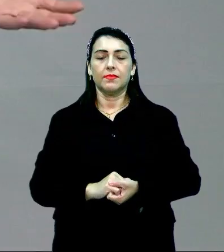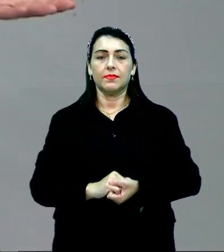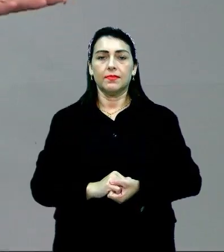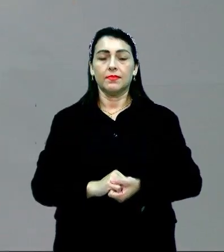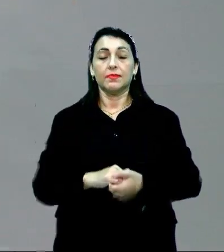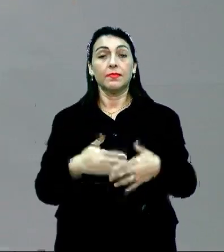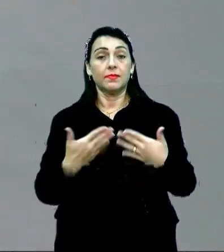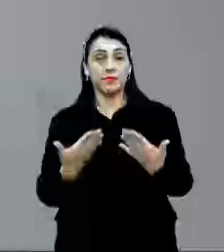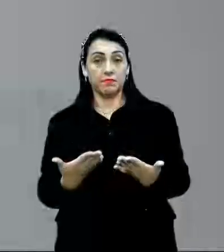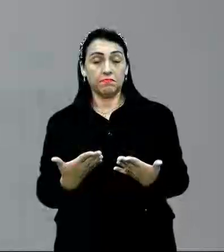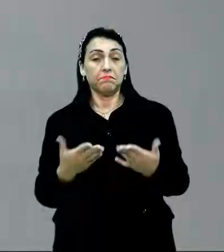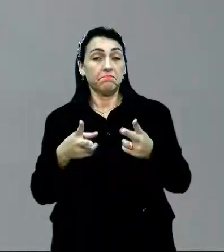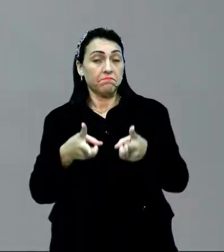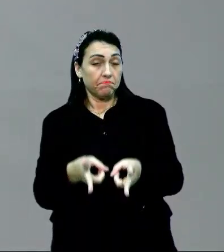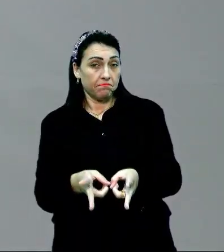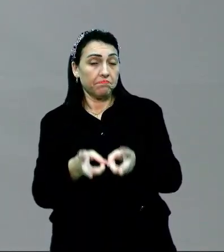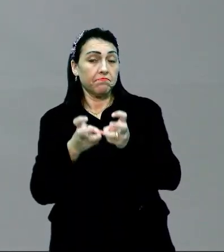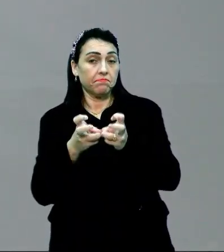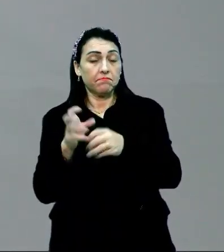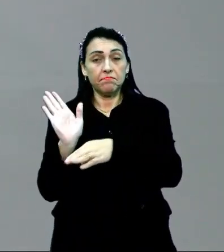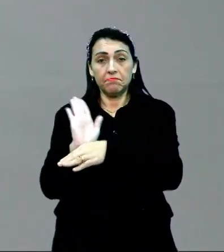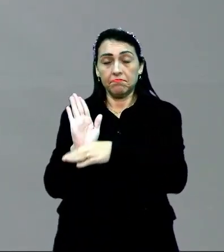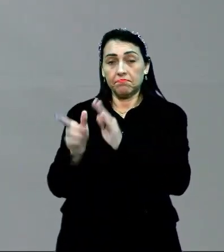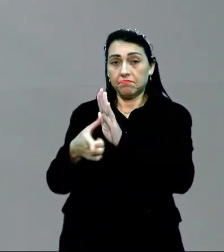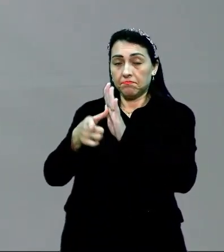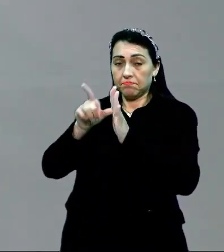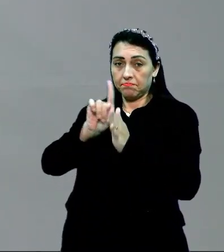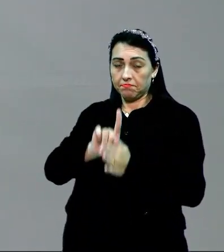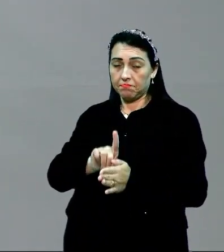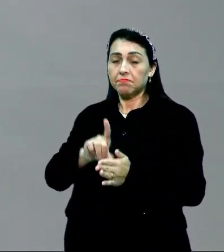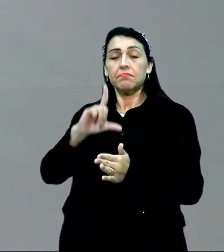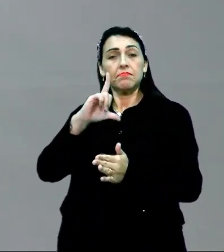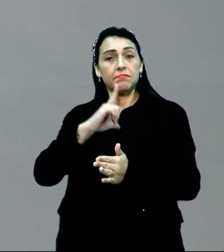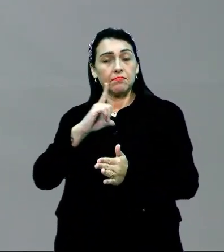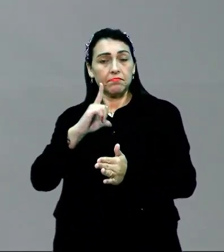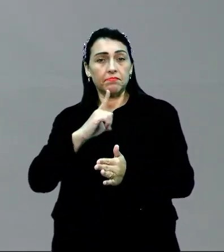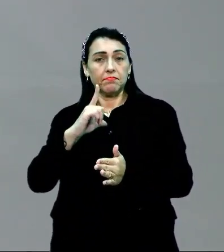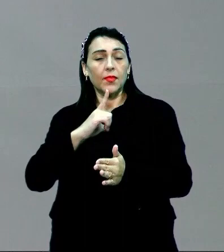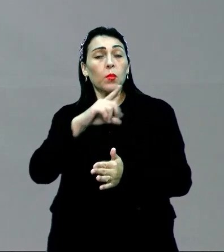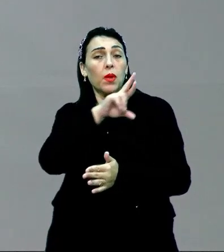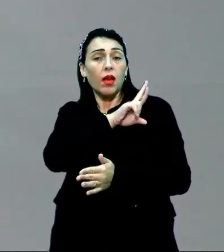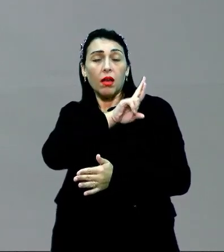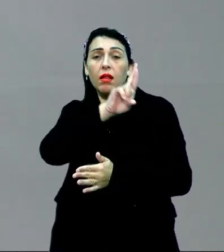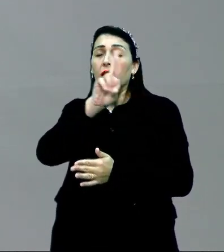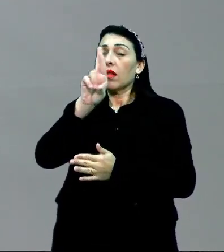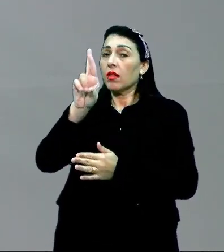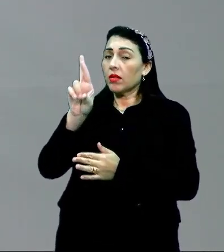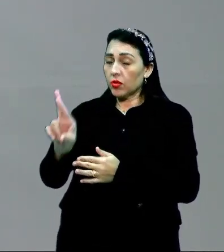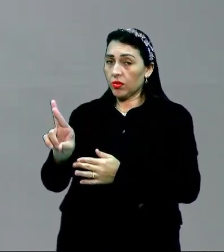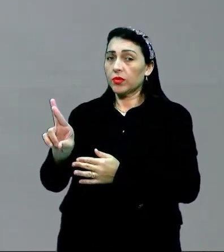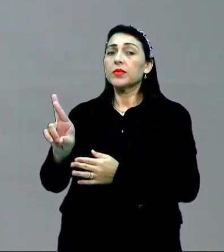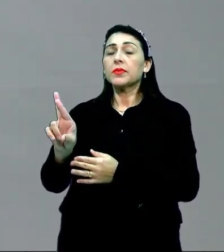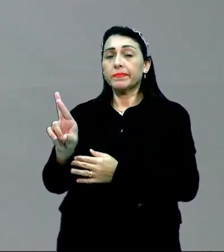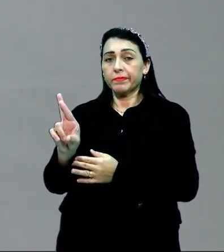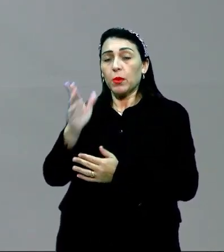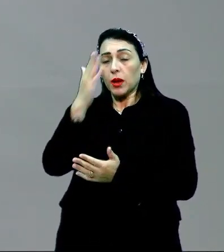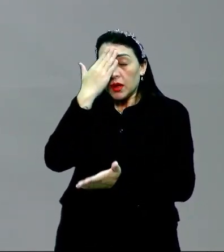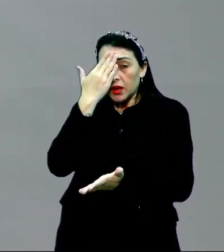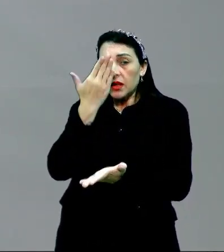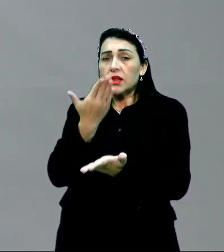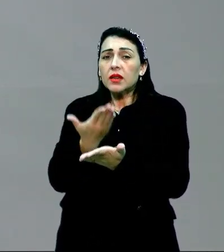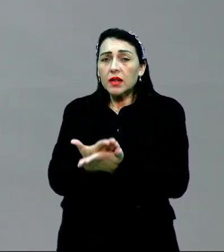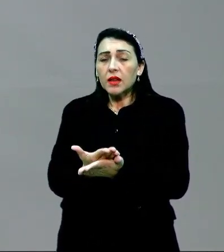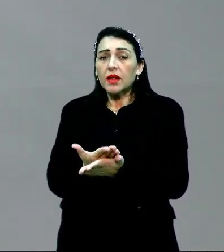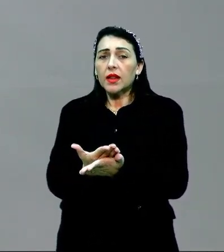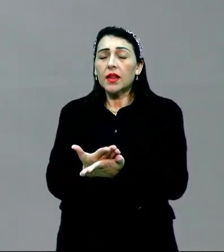Então como vocês puderam perceber no vídeo anterior galerinha existe uma crença né que uma crença religiosa né